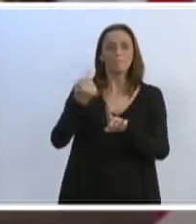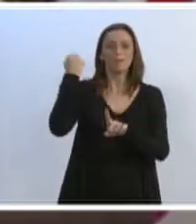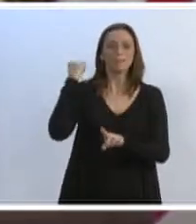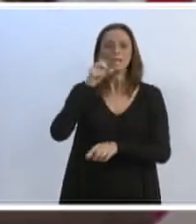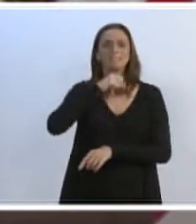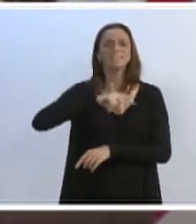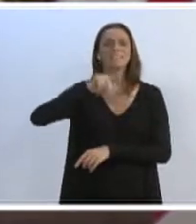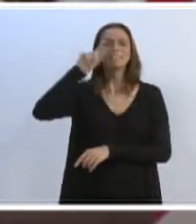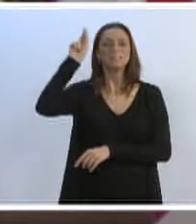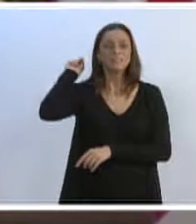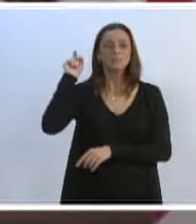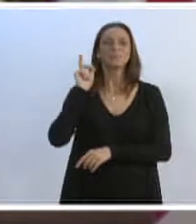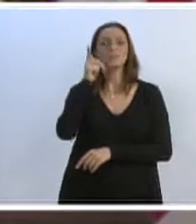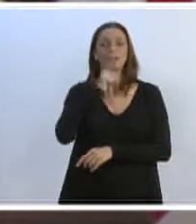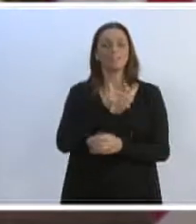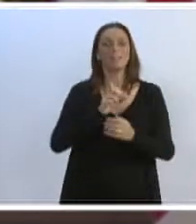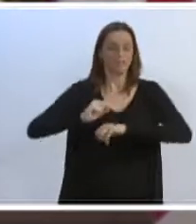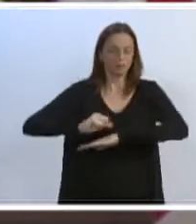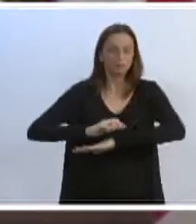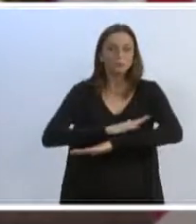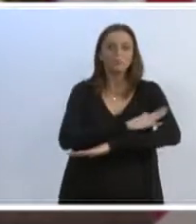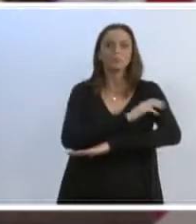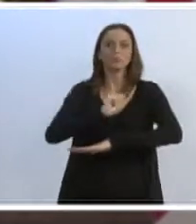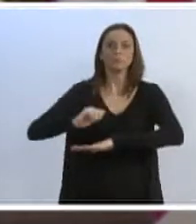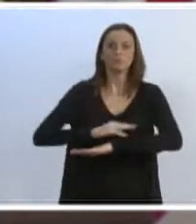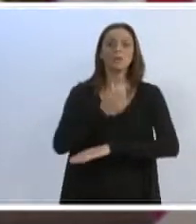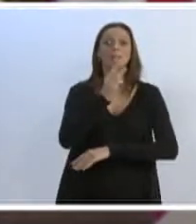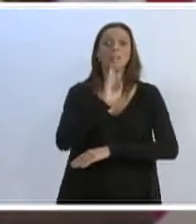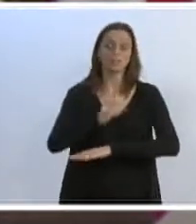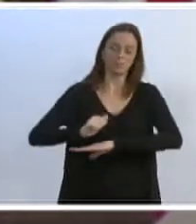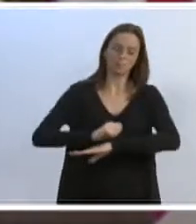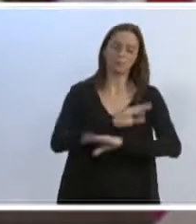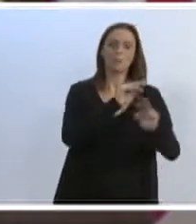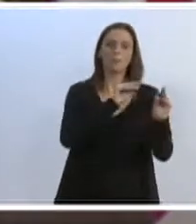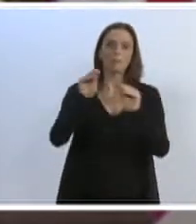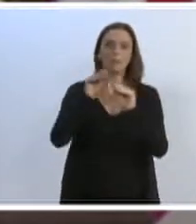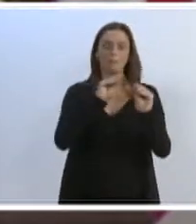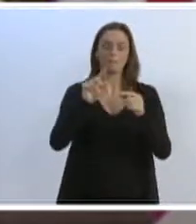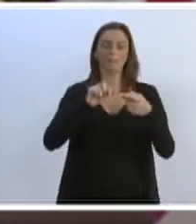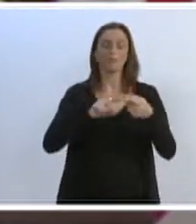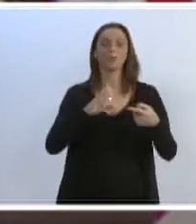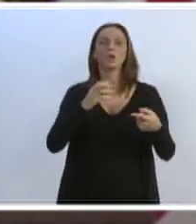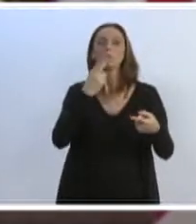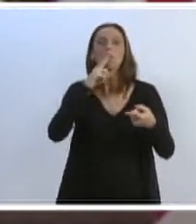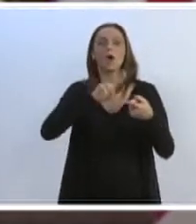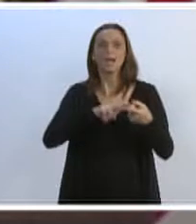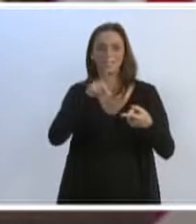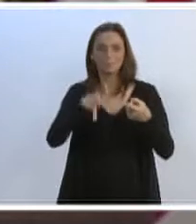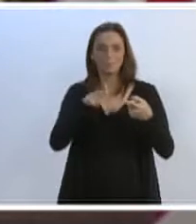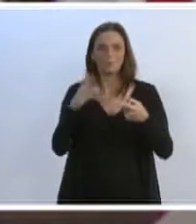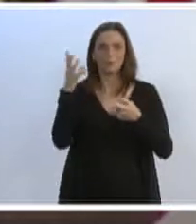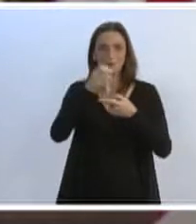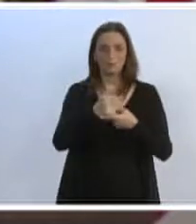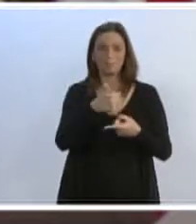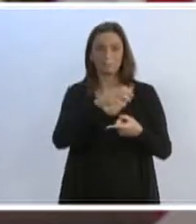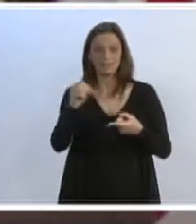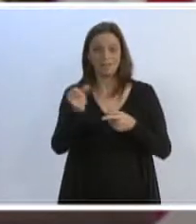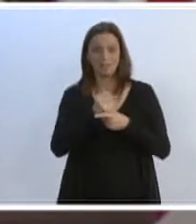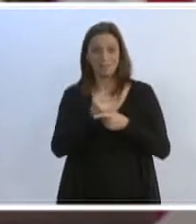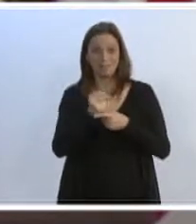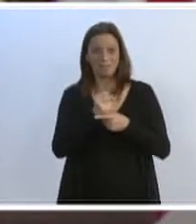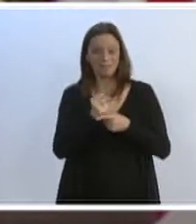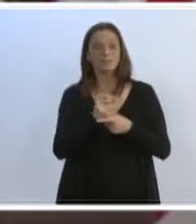cuja luta em prol da revista acompanho há longos anos. Desses 60 anos de vida da revista, estou em